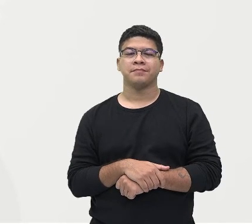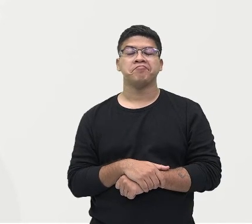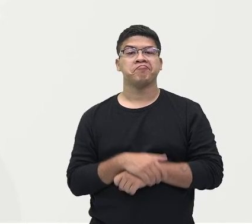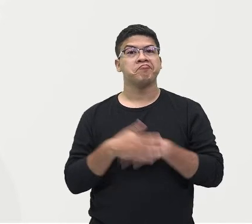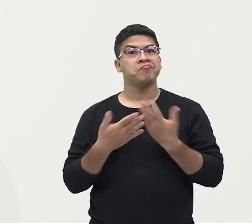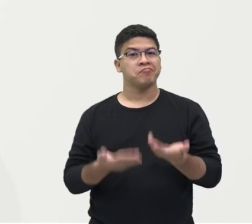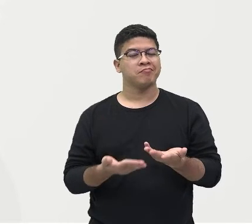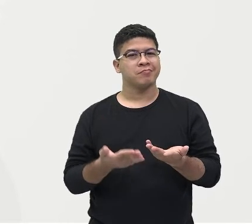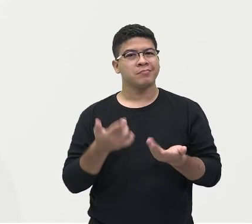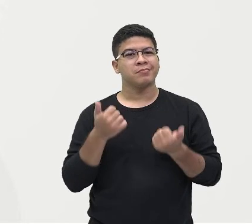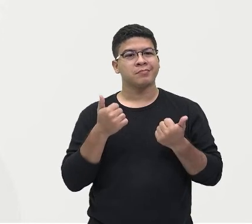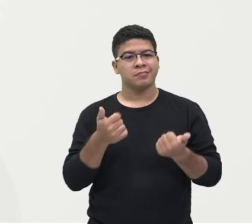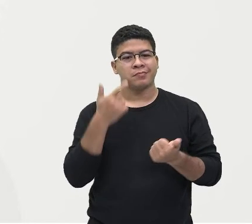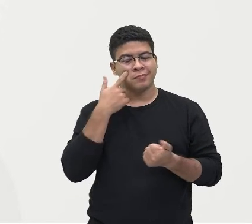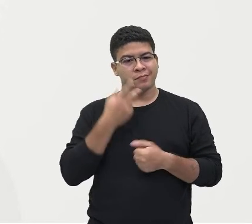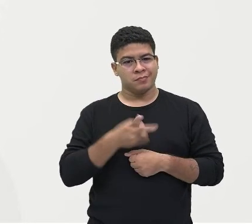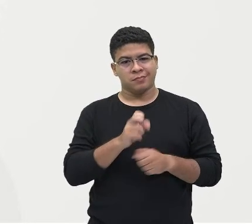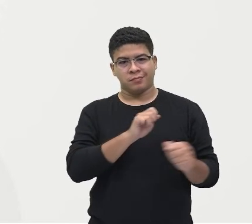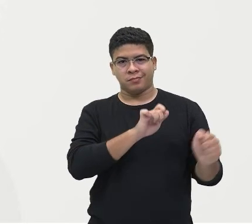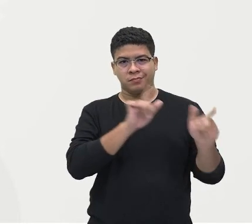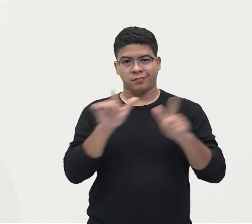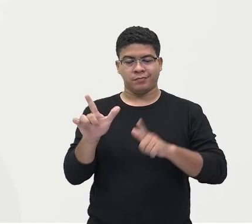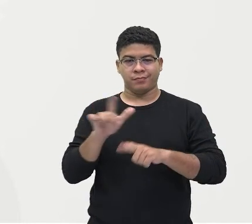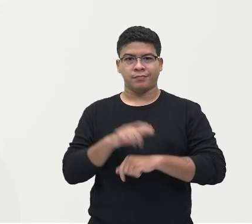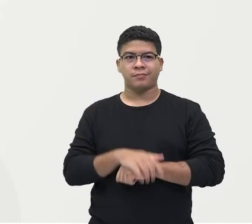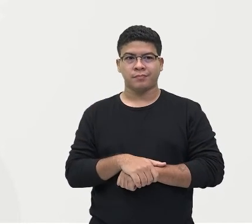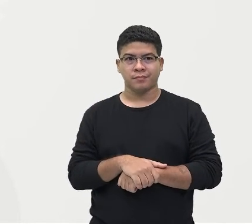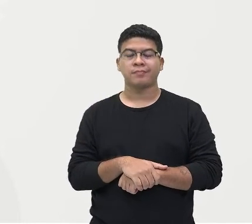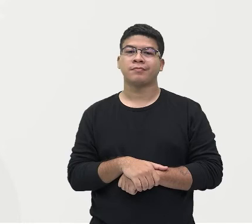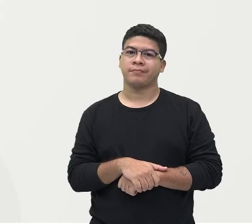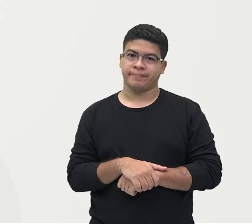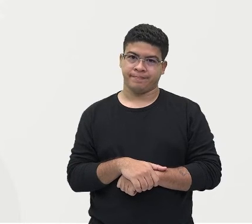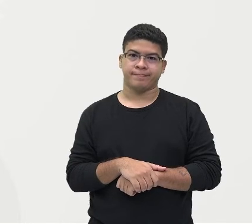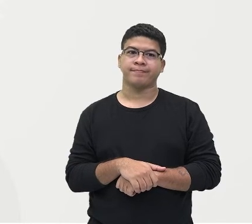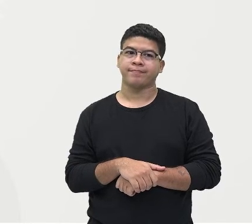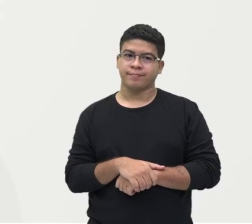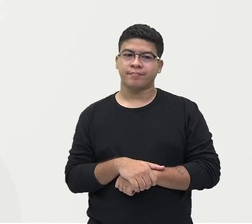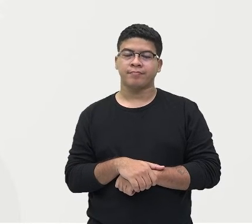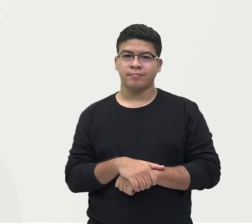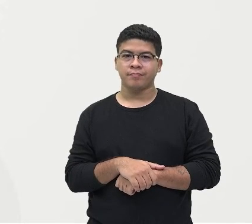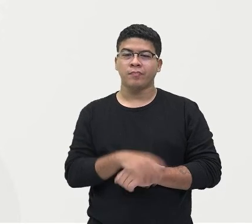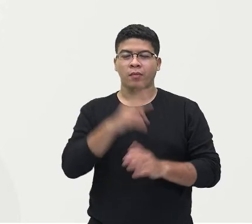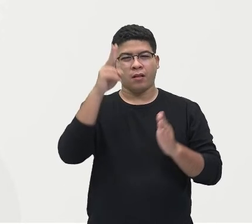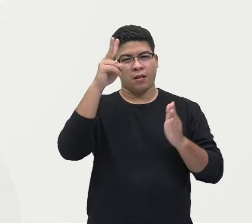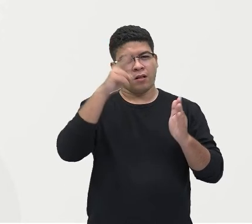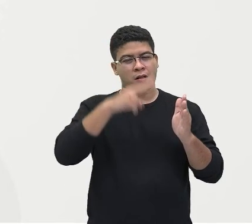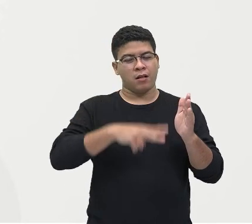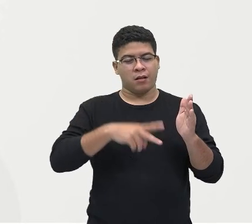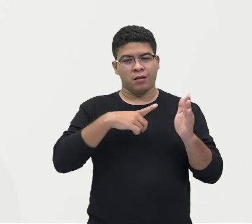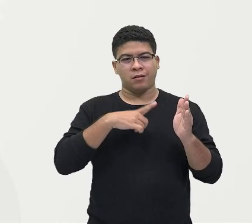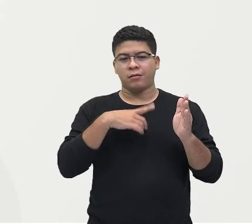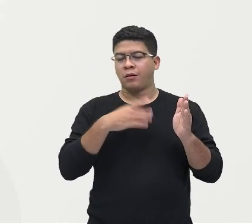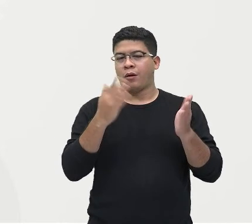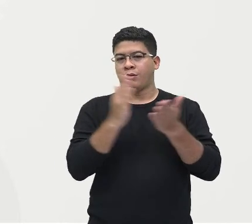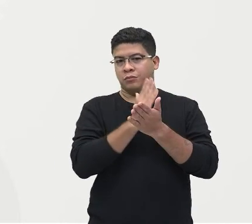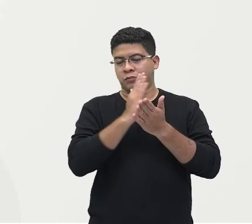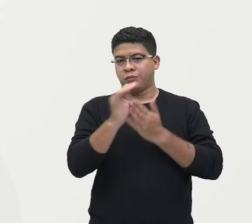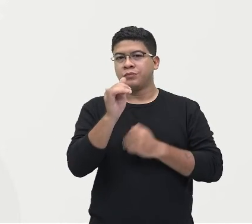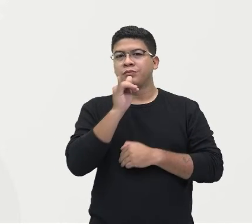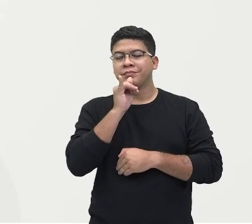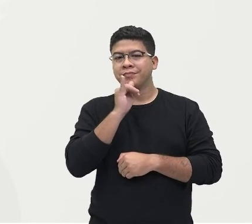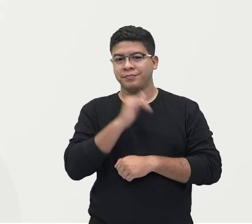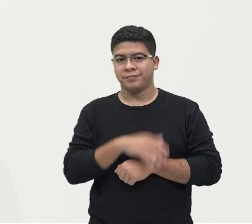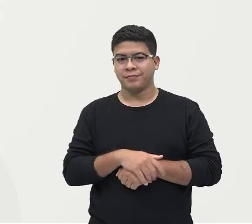um. Olha só, gente. Ler somente alguns exemplos para entender os conceitos básicos. Prestar atenção